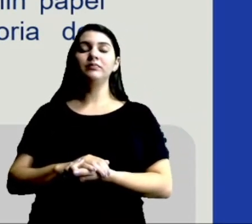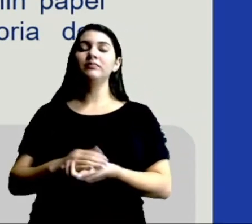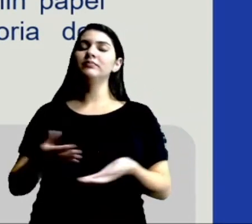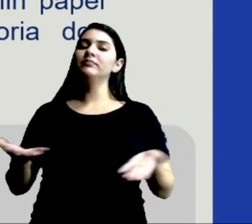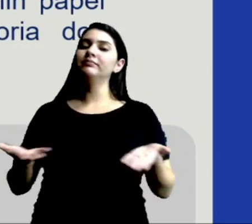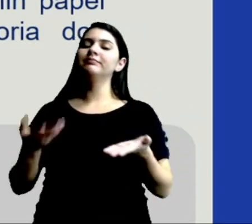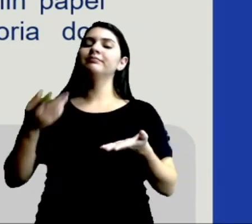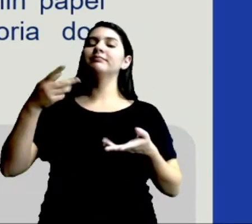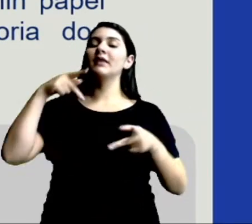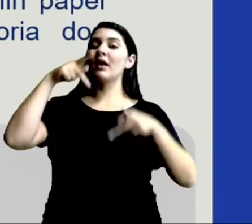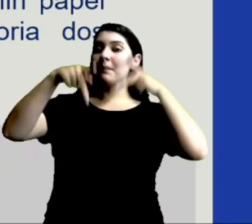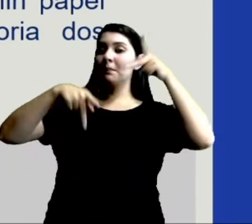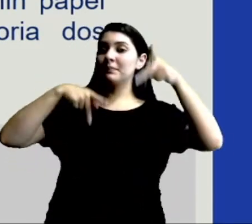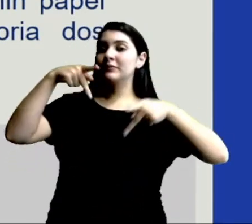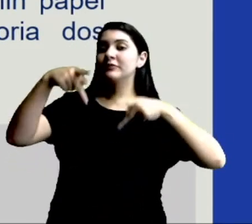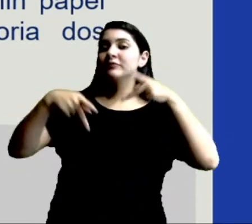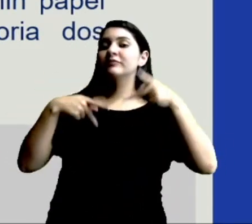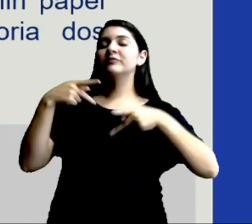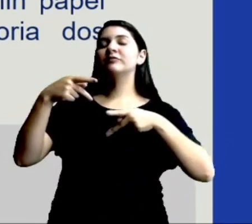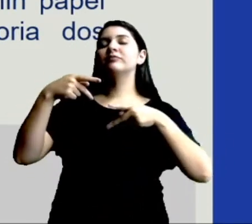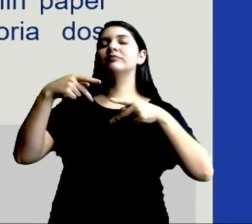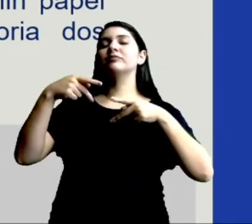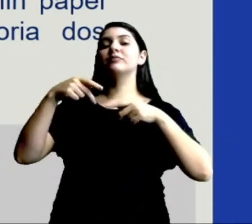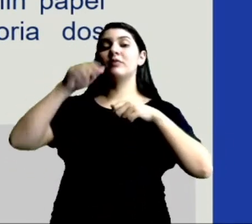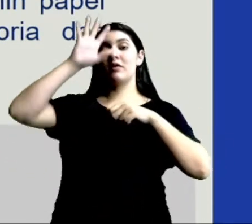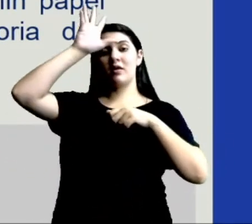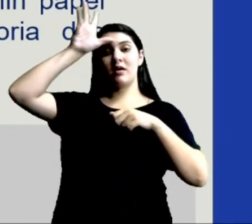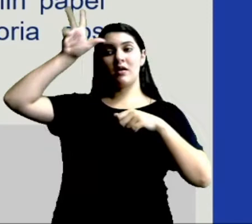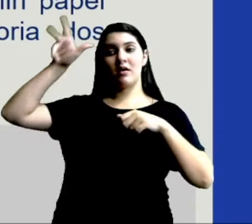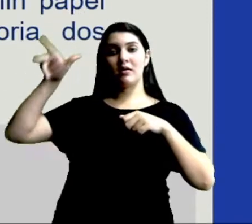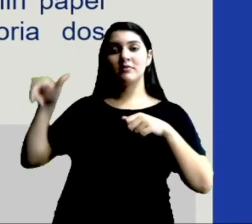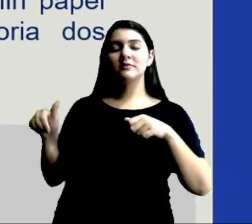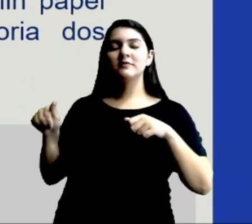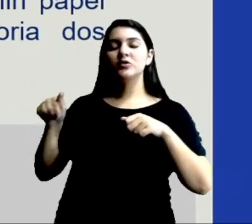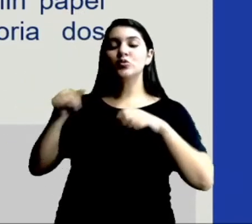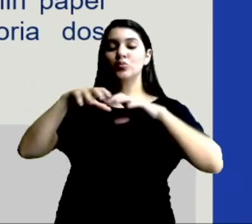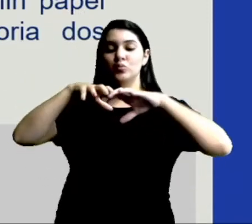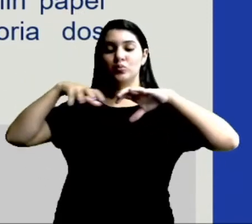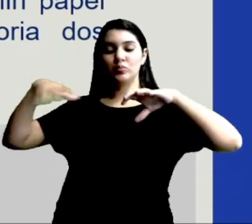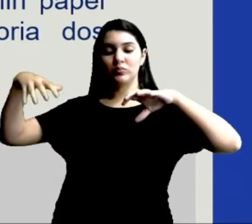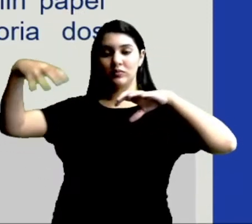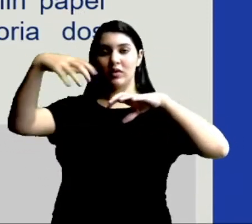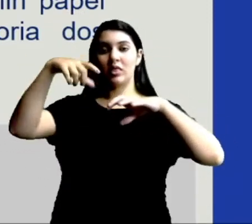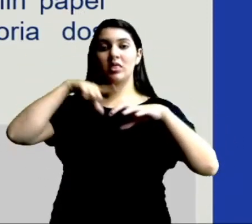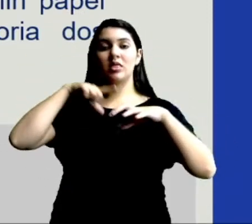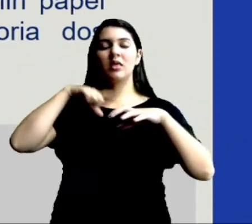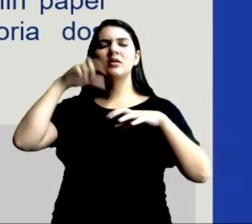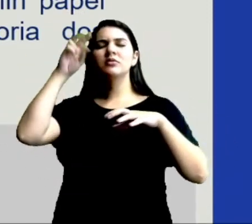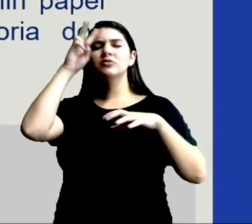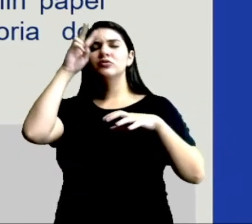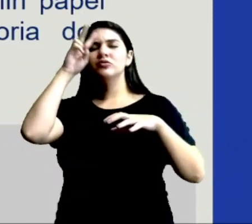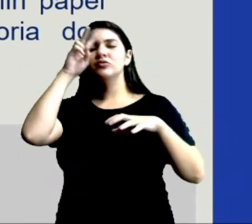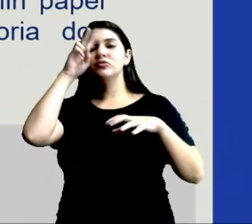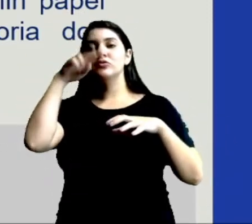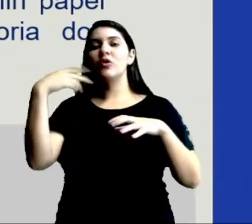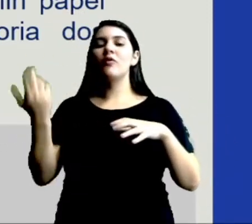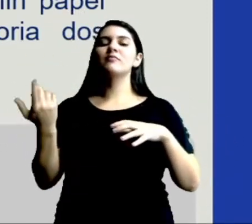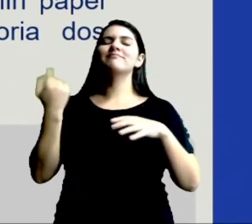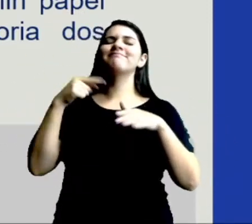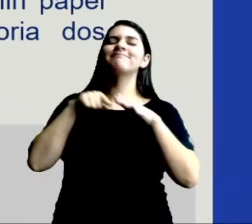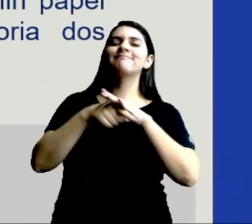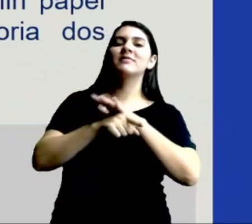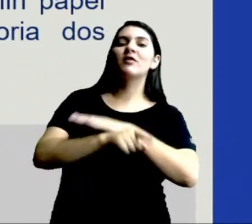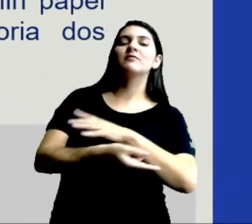A população africana e os territórios que compõem o continente têm a sua história profundamente afetada